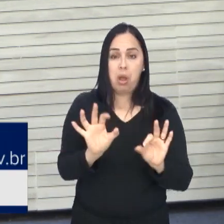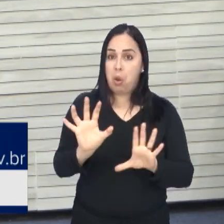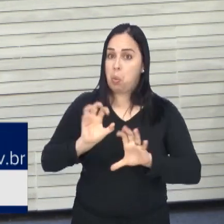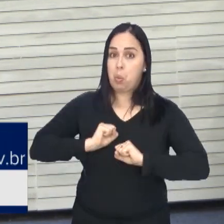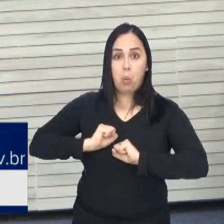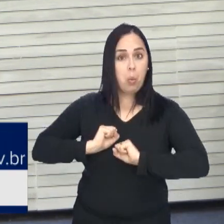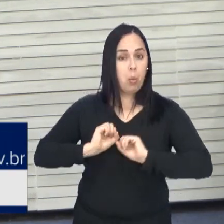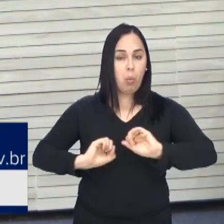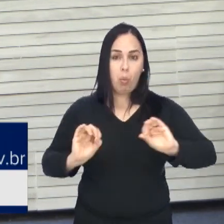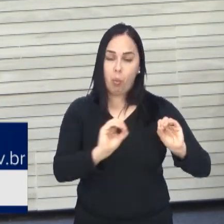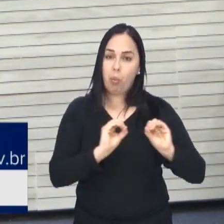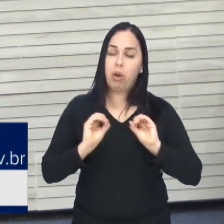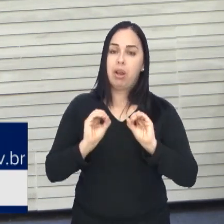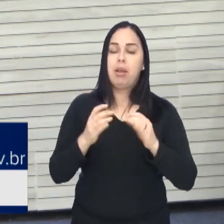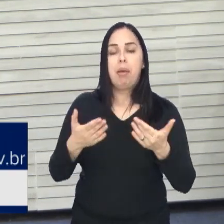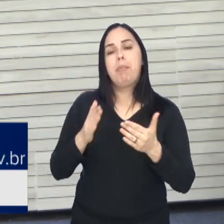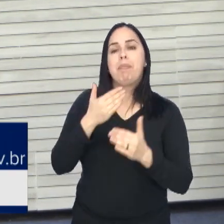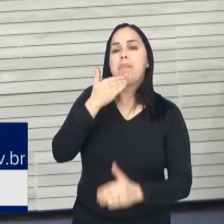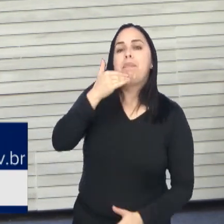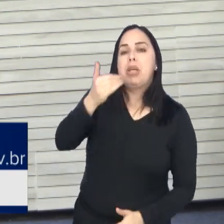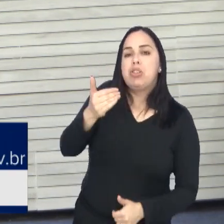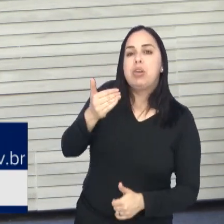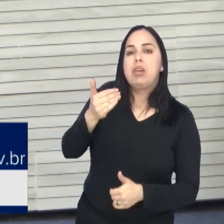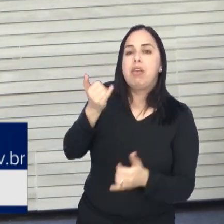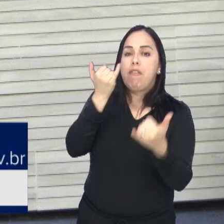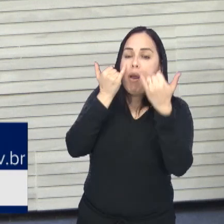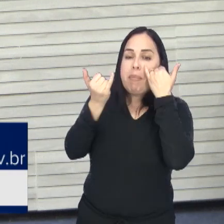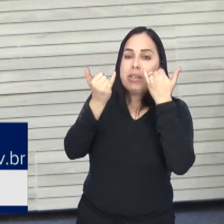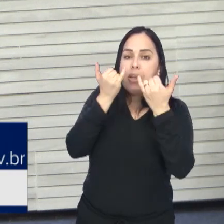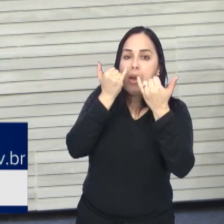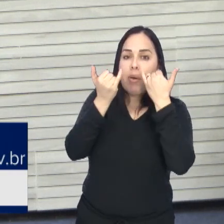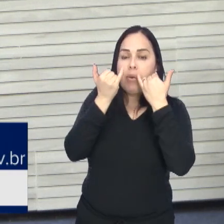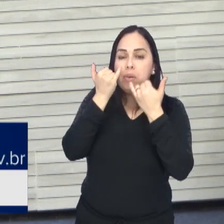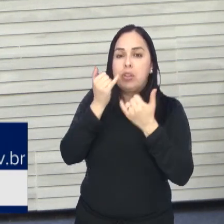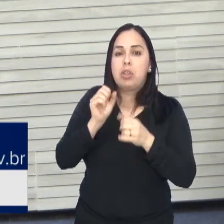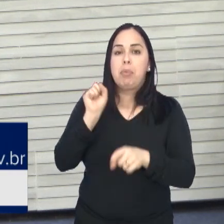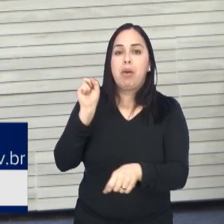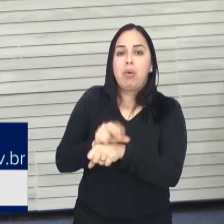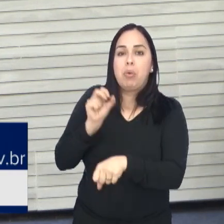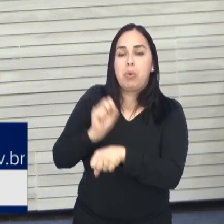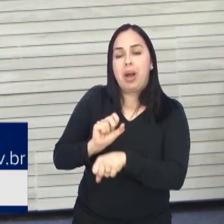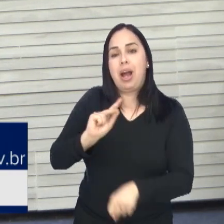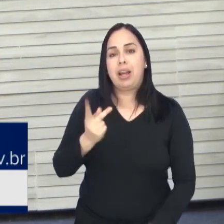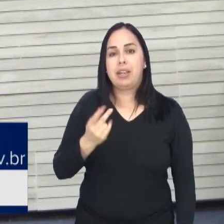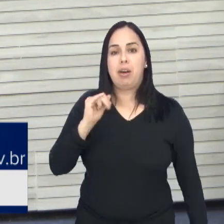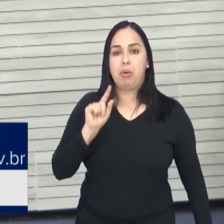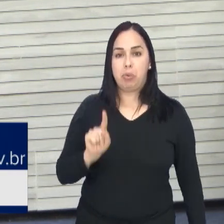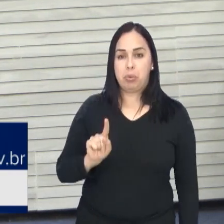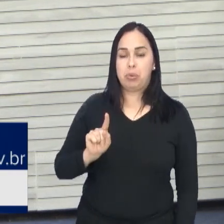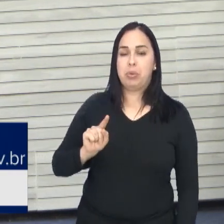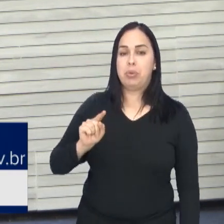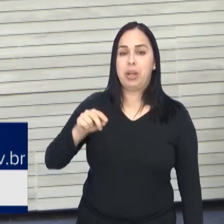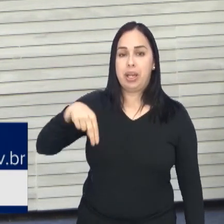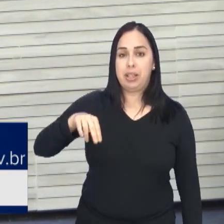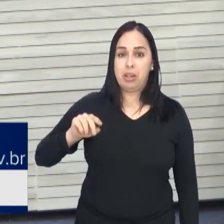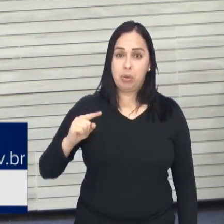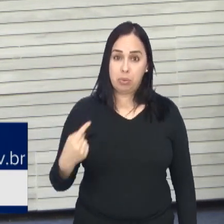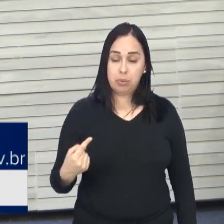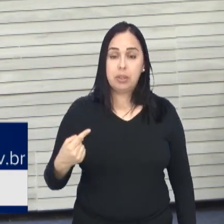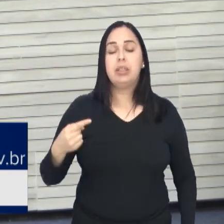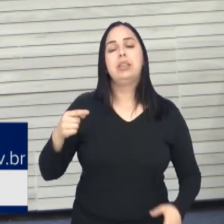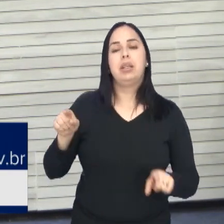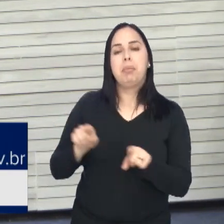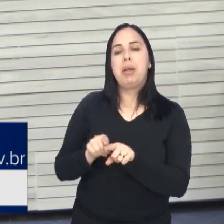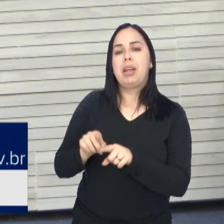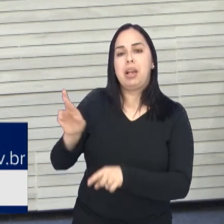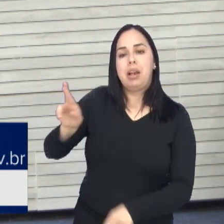contagiada. E pedimos informações sobre o estado do vírus influenza H1N1 e H3N2, e também tivemos